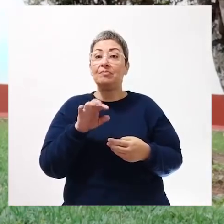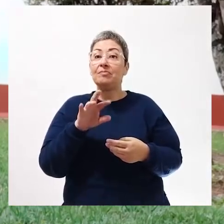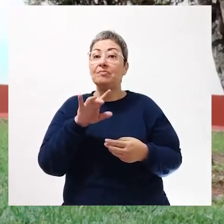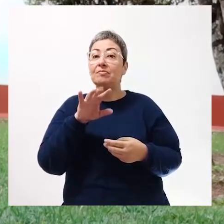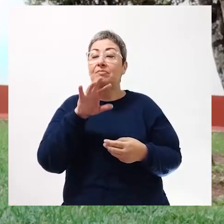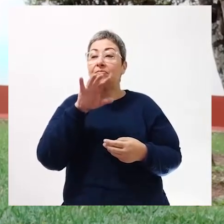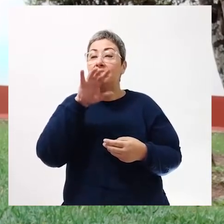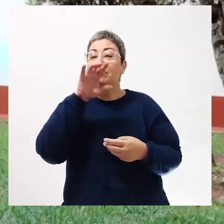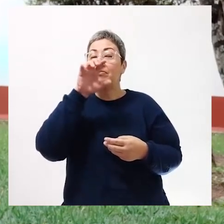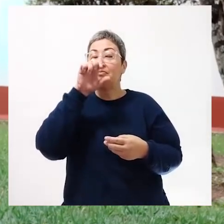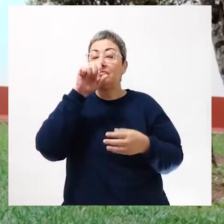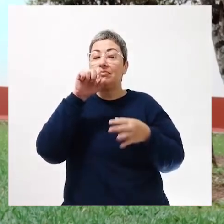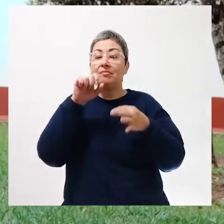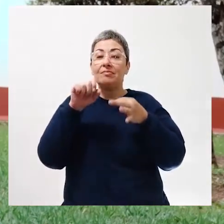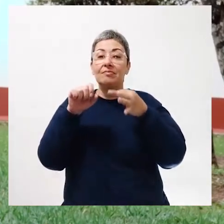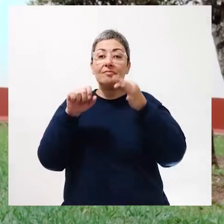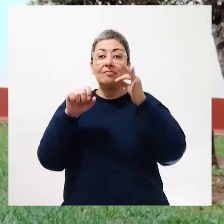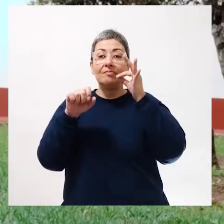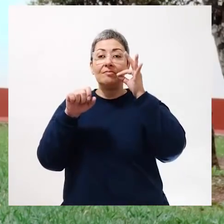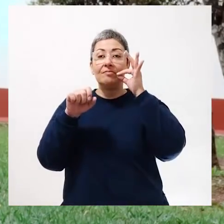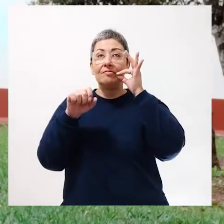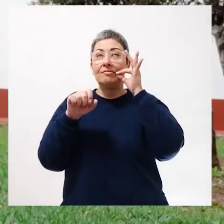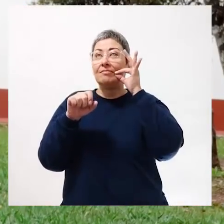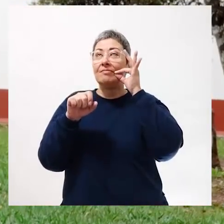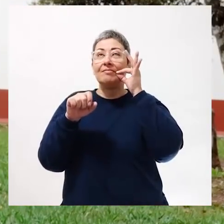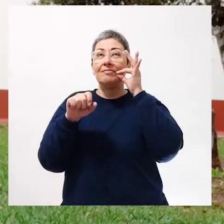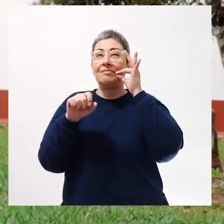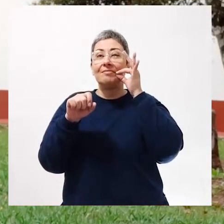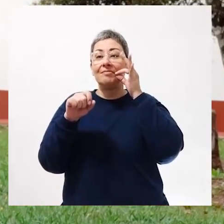O cheiro do café.